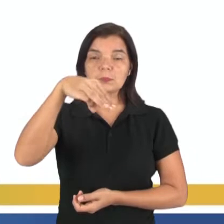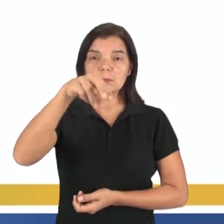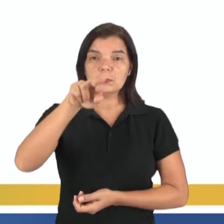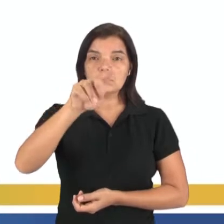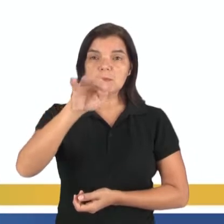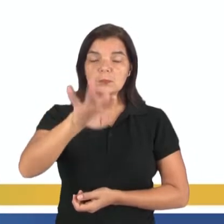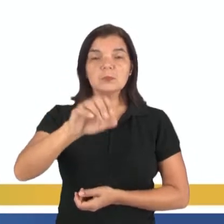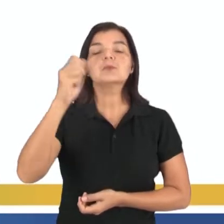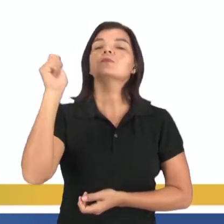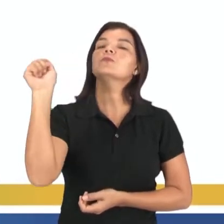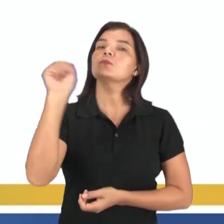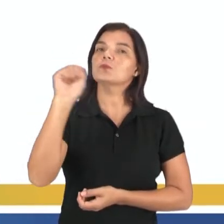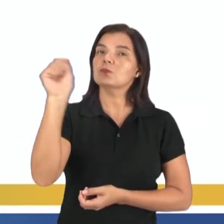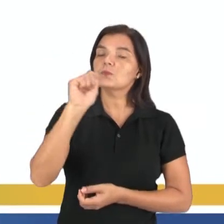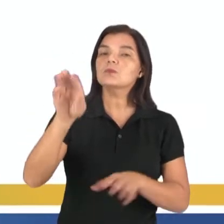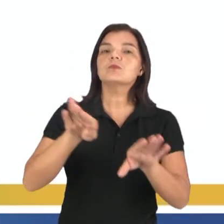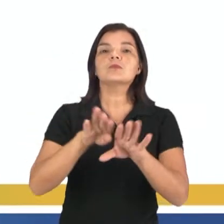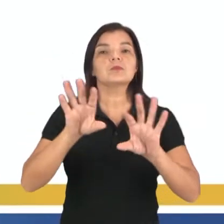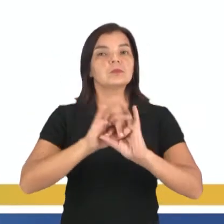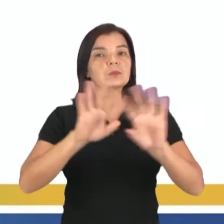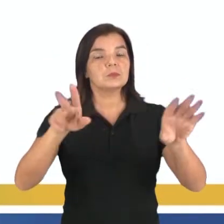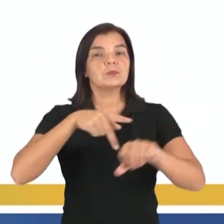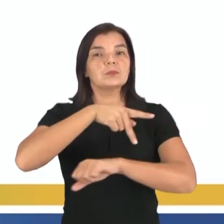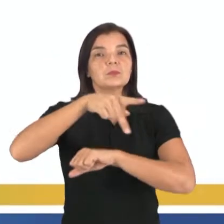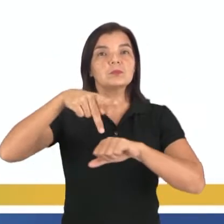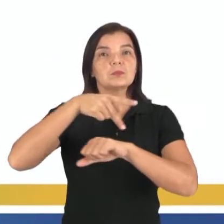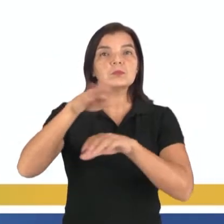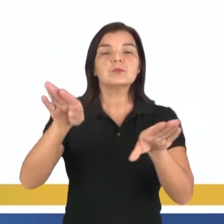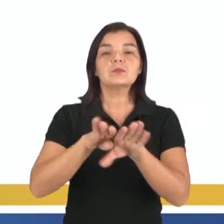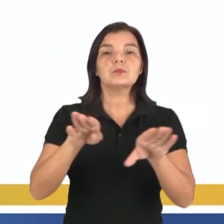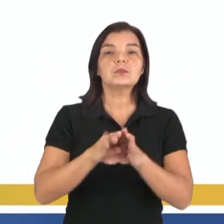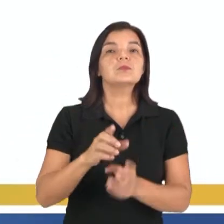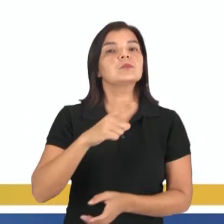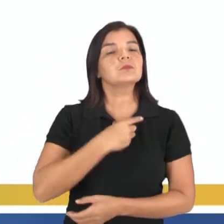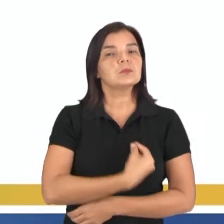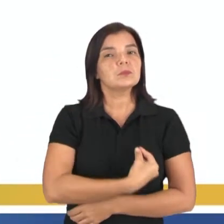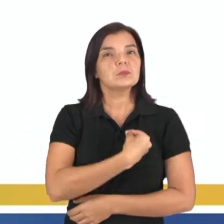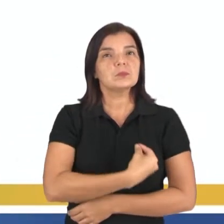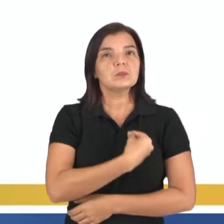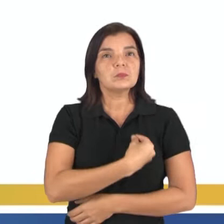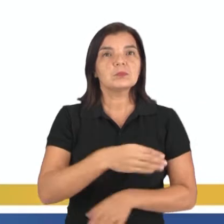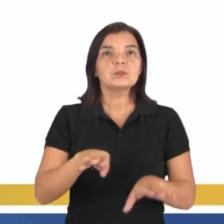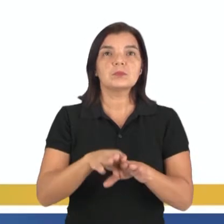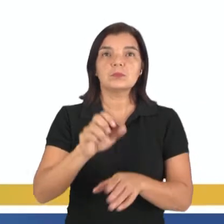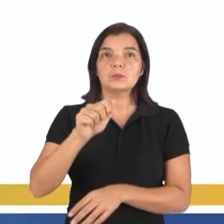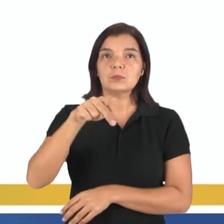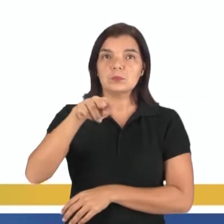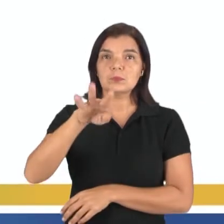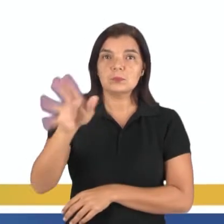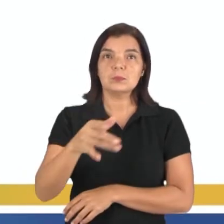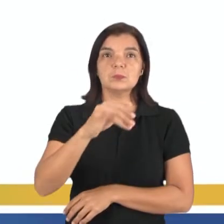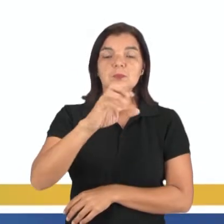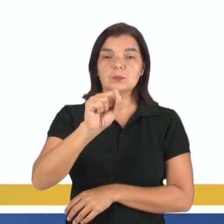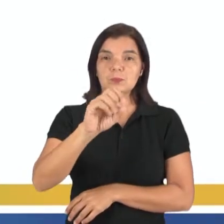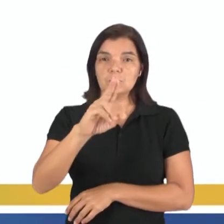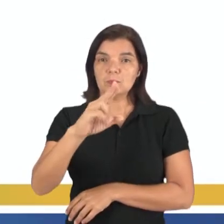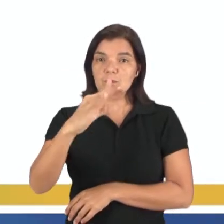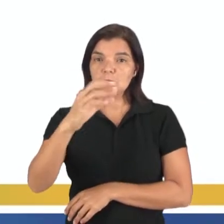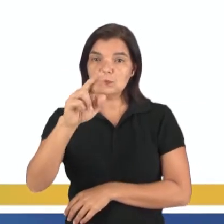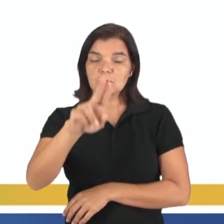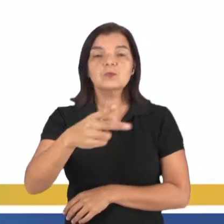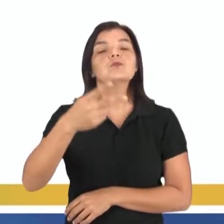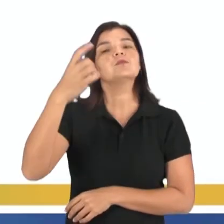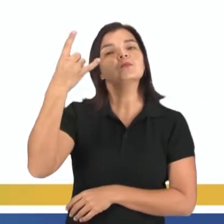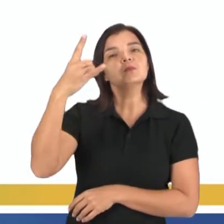declarar a independência do país, e nós vamos ter a participação de Antônio Sucre, como eu também já falei, né, Bolívia,